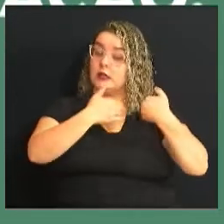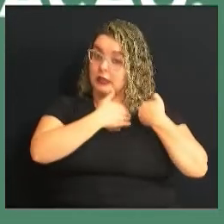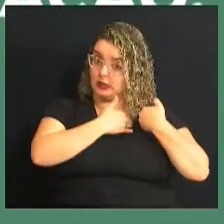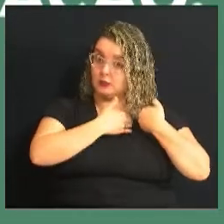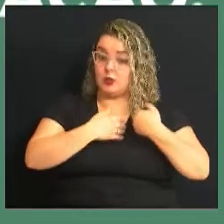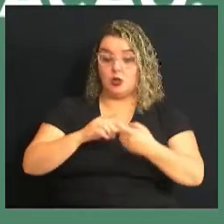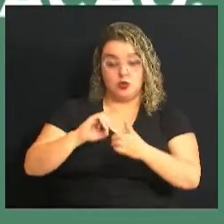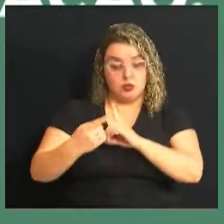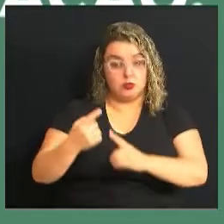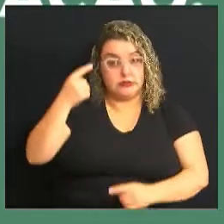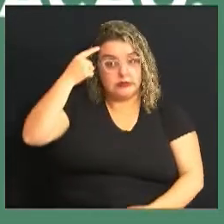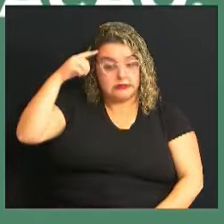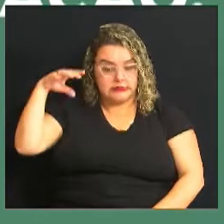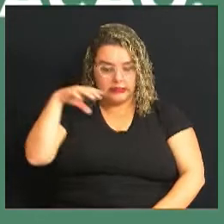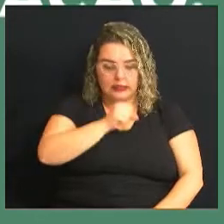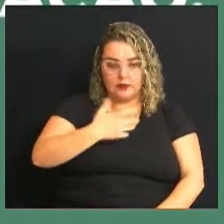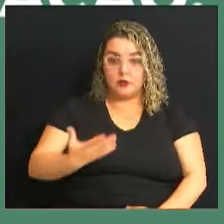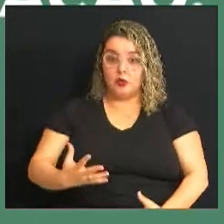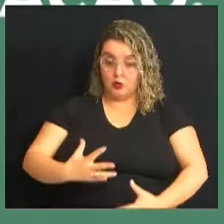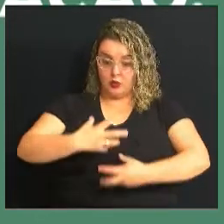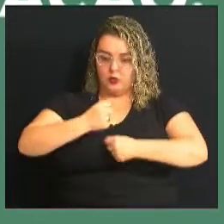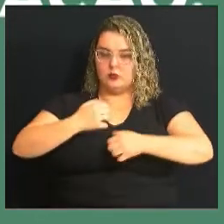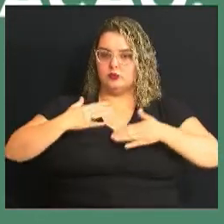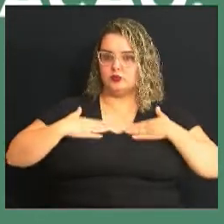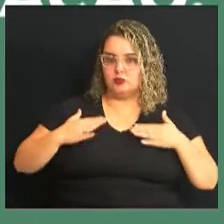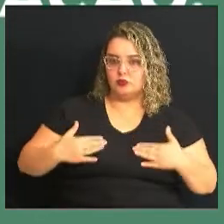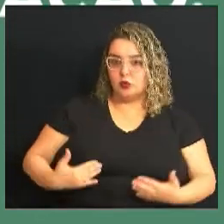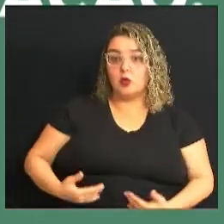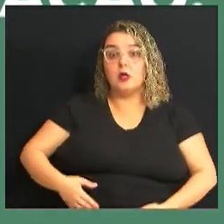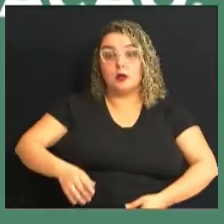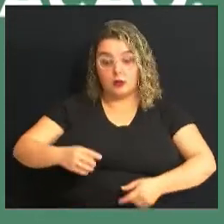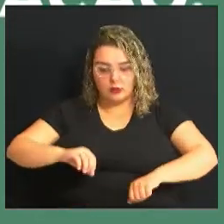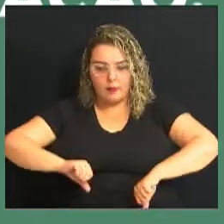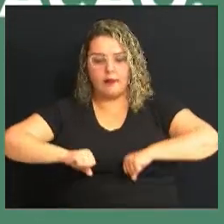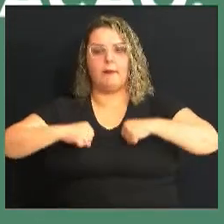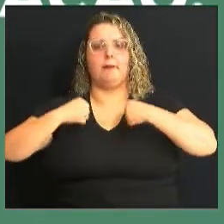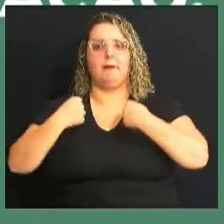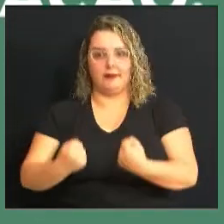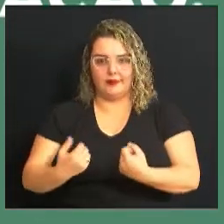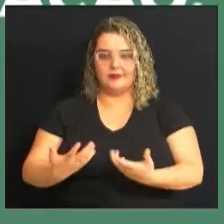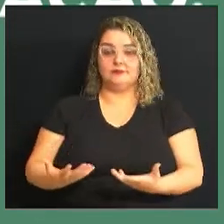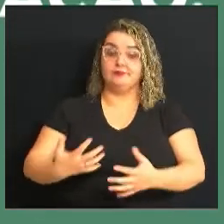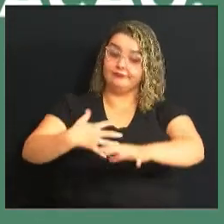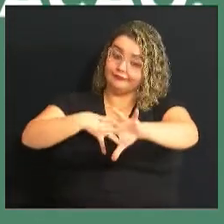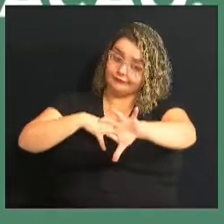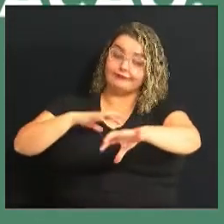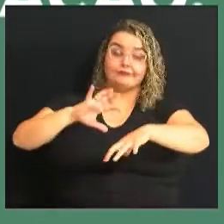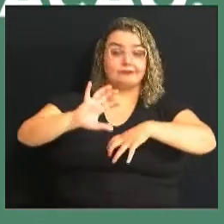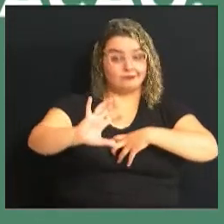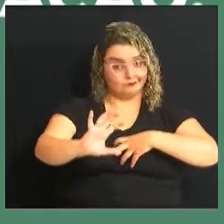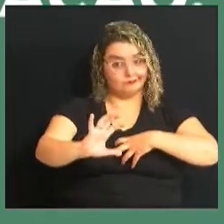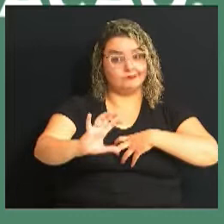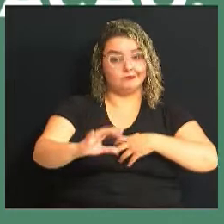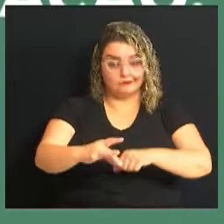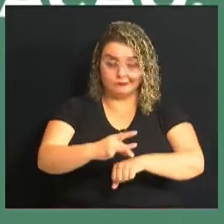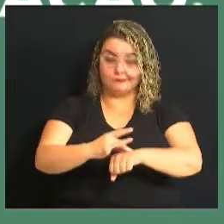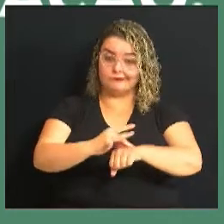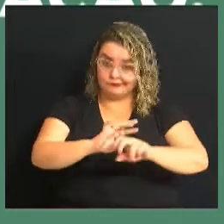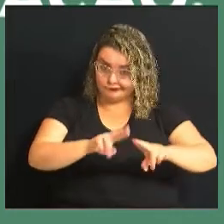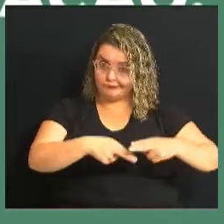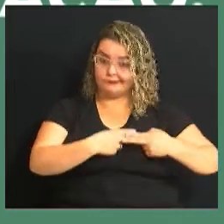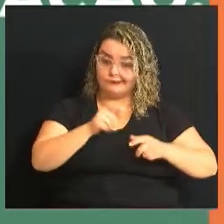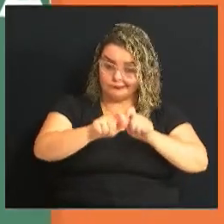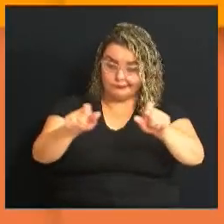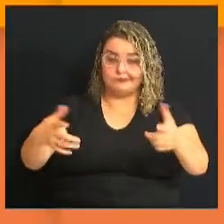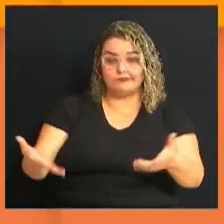e raciocínio rápido, força física e disposição, empatia para lidar com o luto alheio,